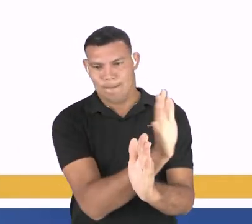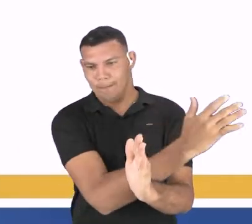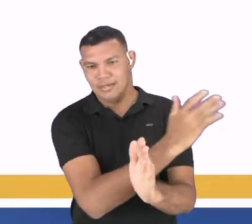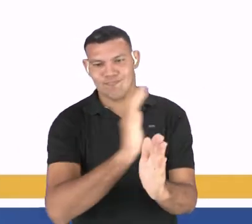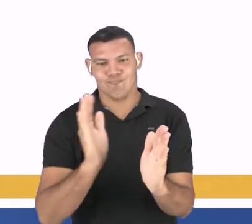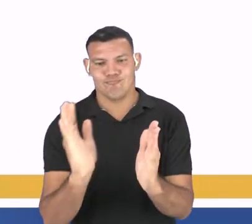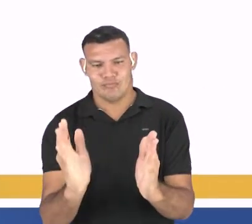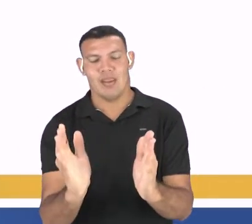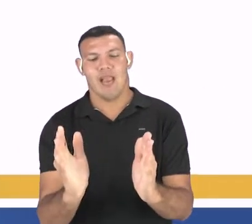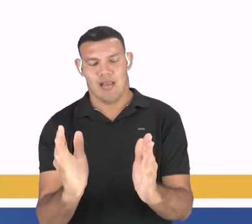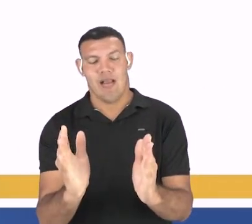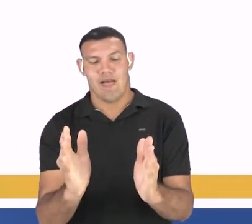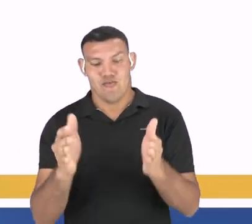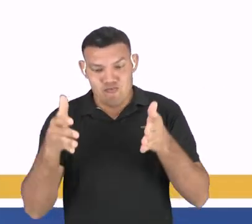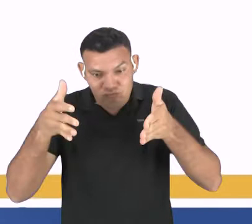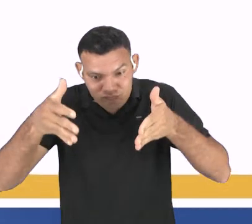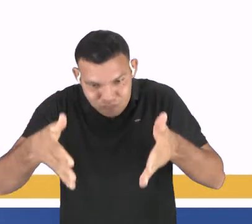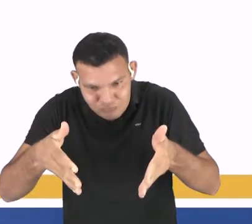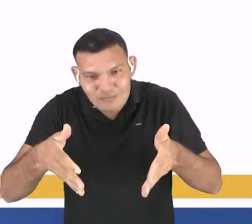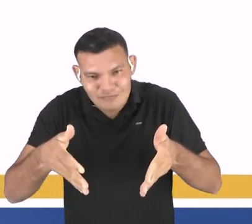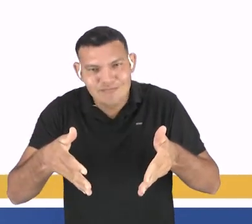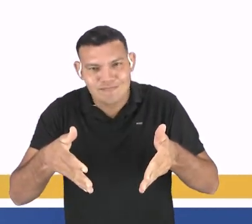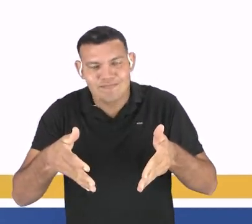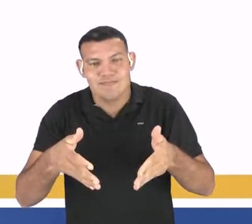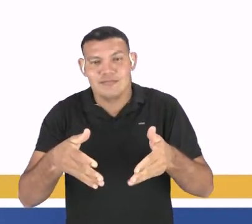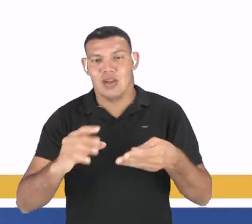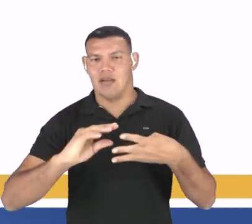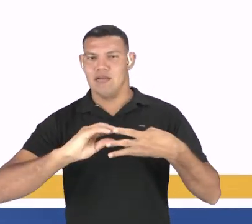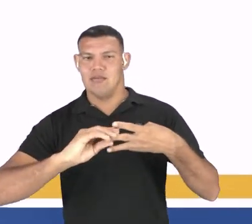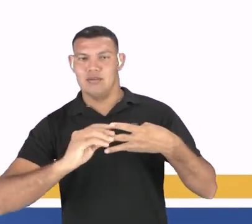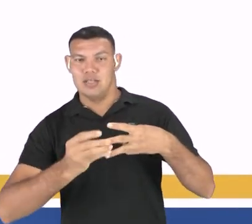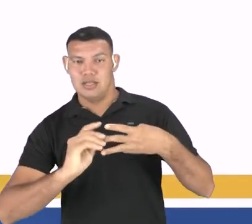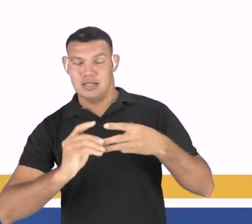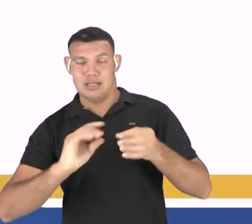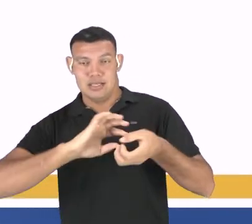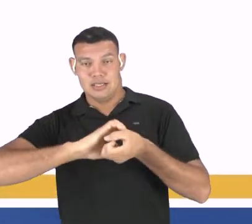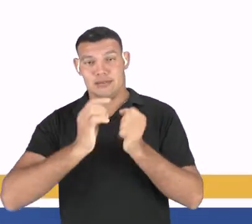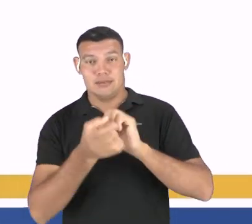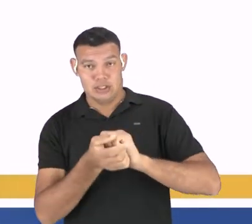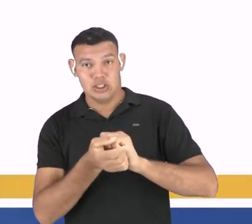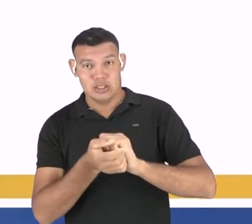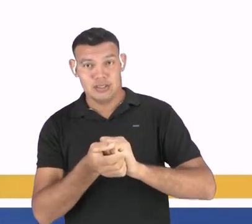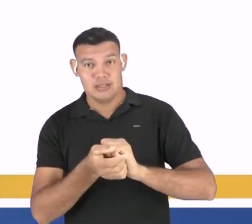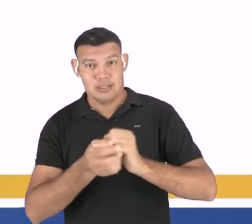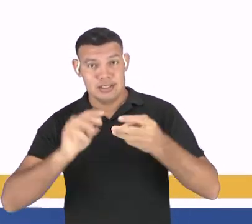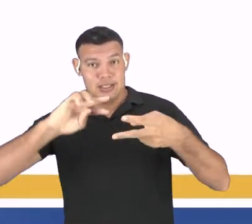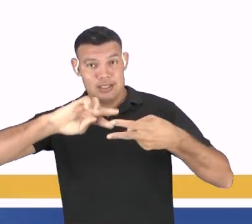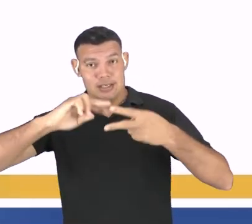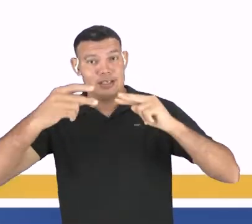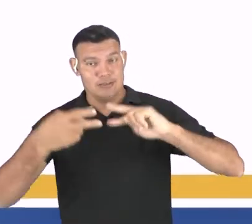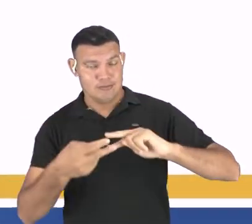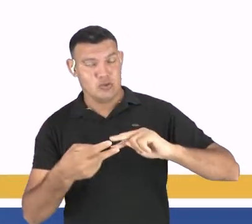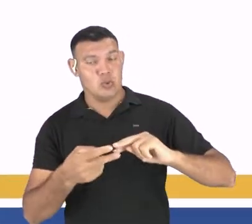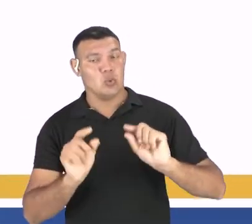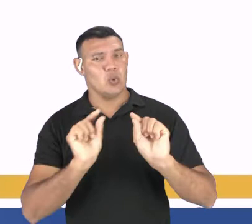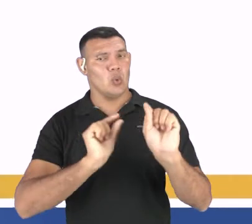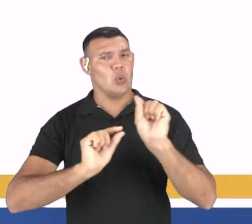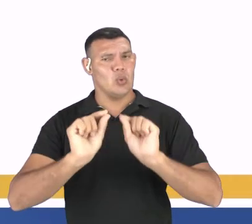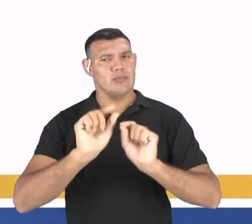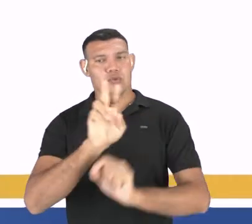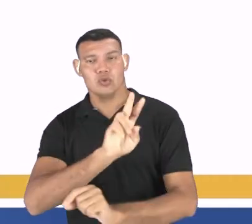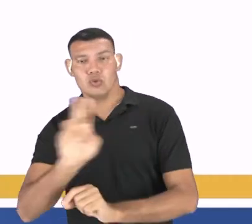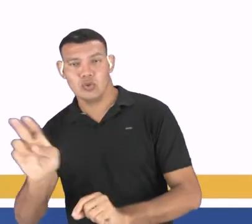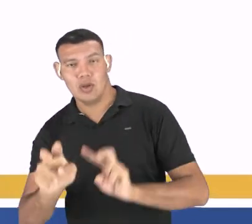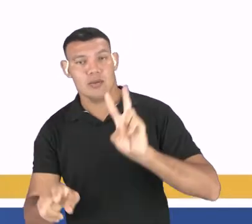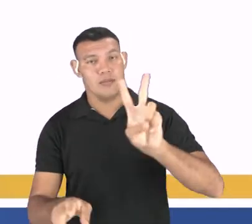aí através depois disso nós vamos temos uma molécula de DNA com a capacidade de auto-replicação chamada de Vetor ou seja